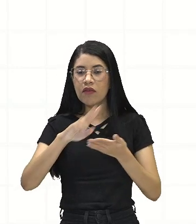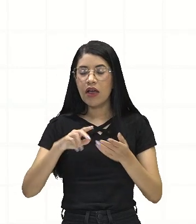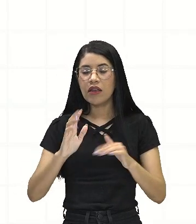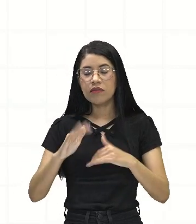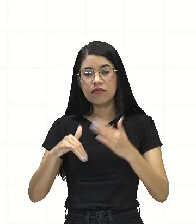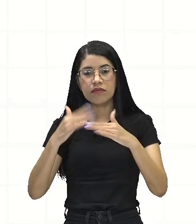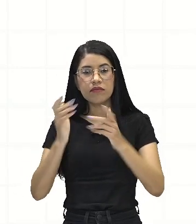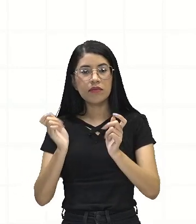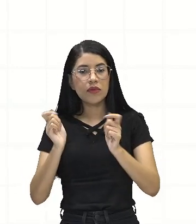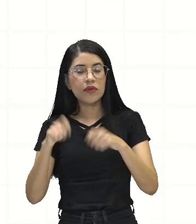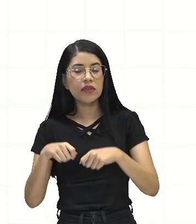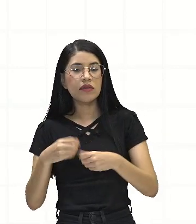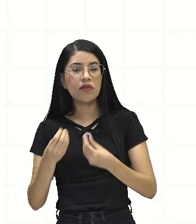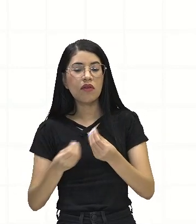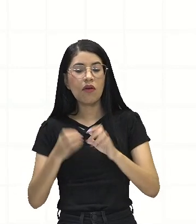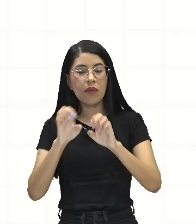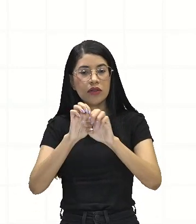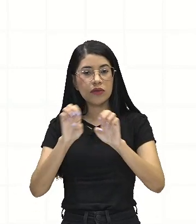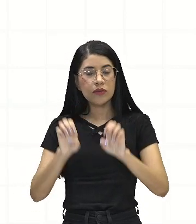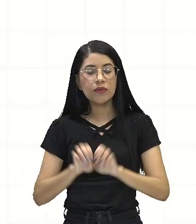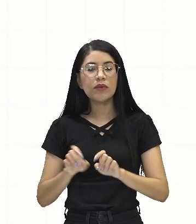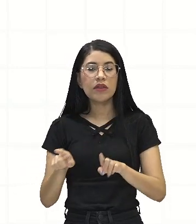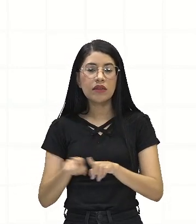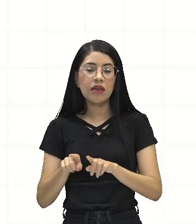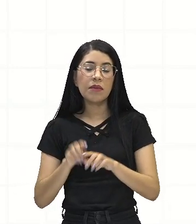a atividade mineradora ela vai